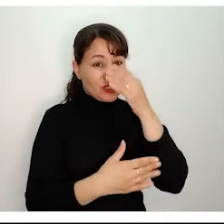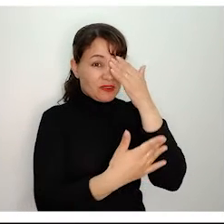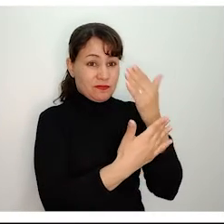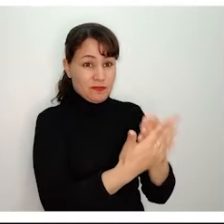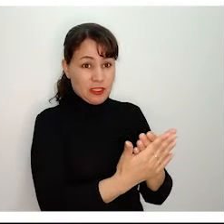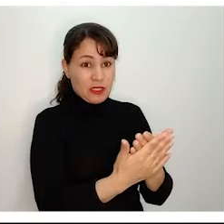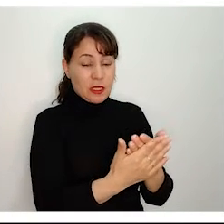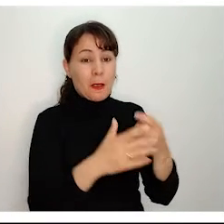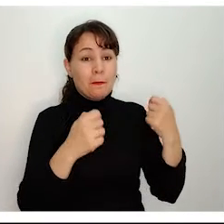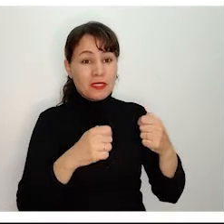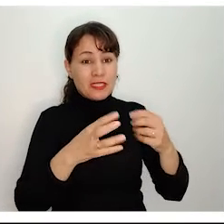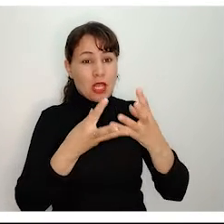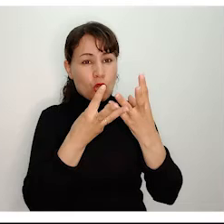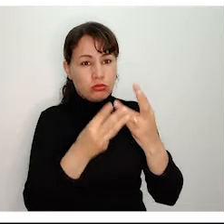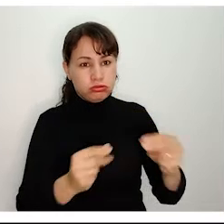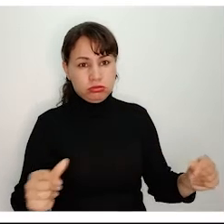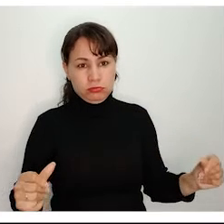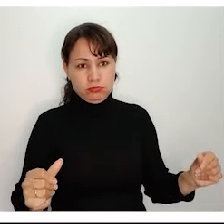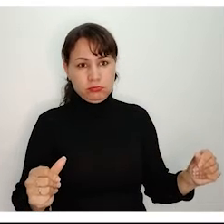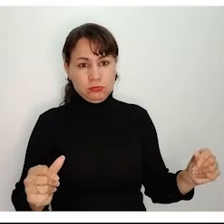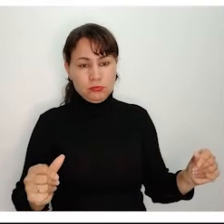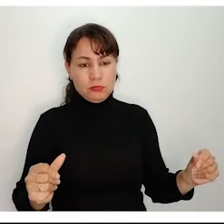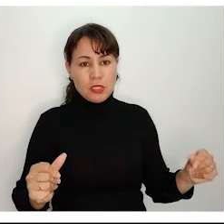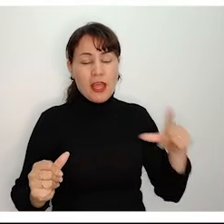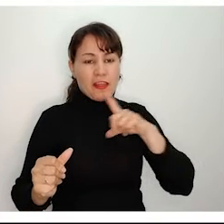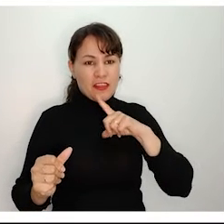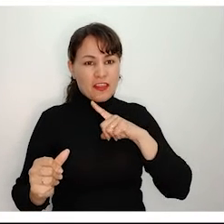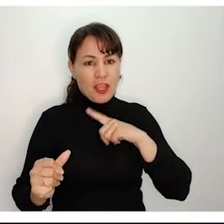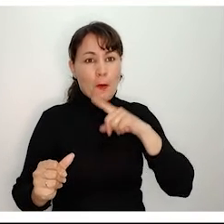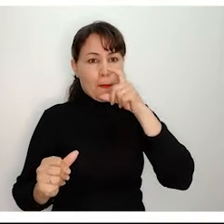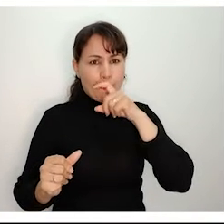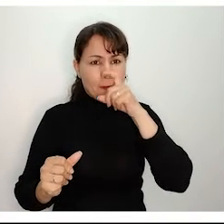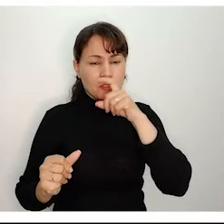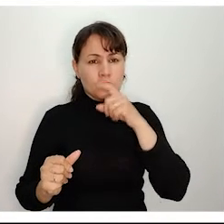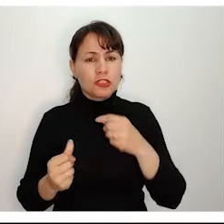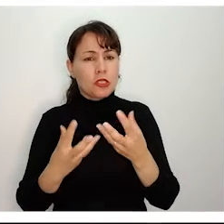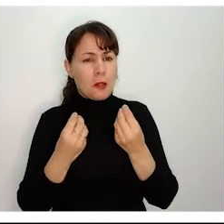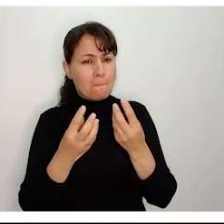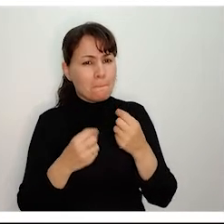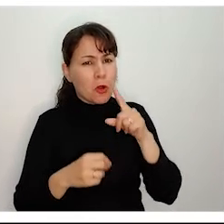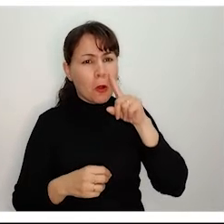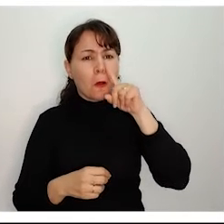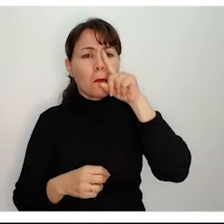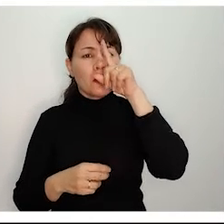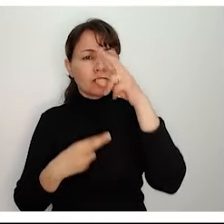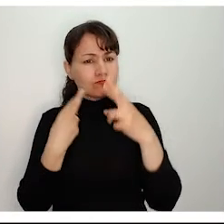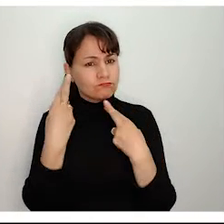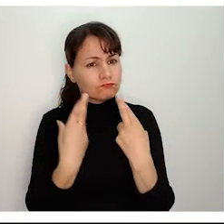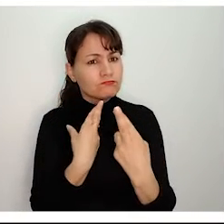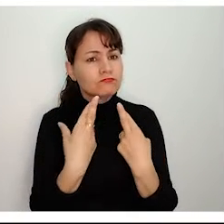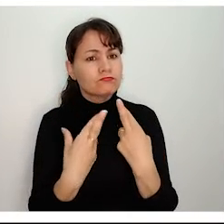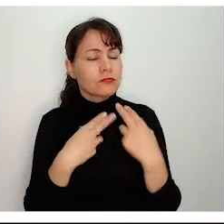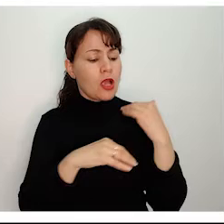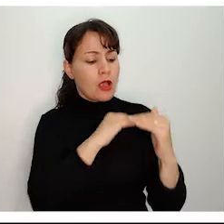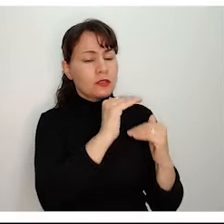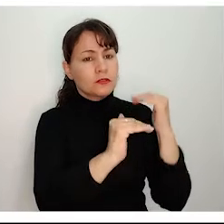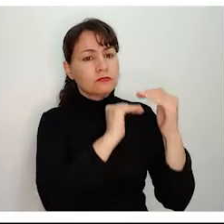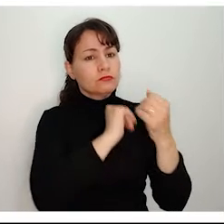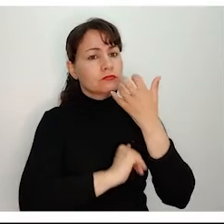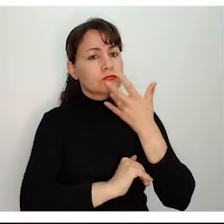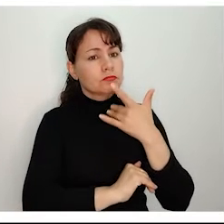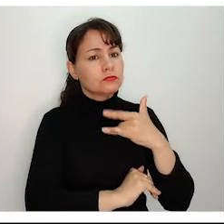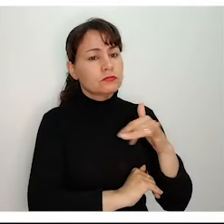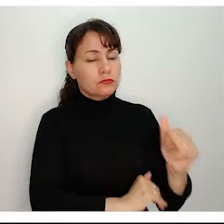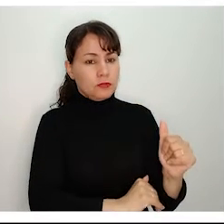esses mitos e crenças, eles precisam ser desconstruídos. Existe um mito muito perigoso relacionado